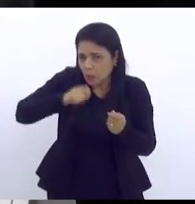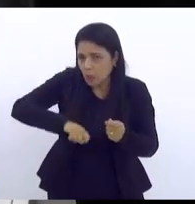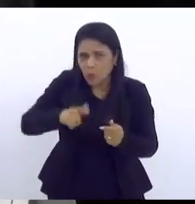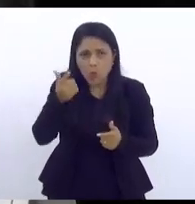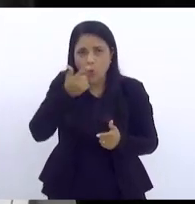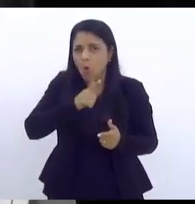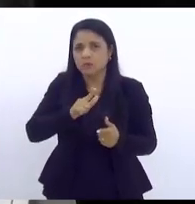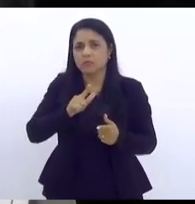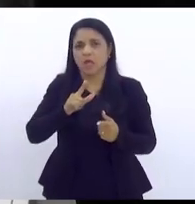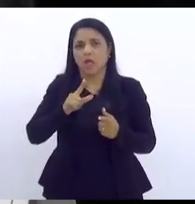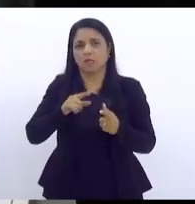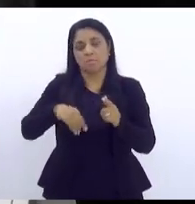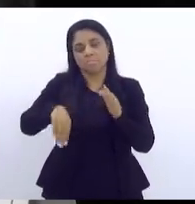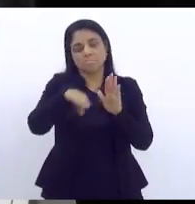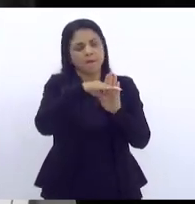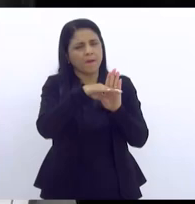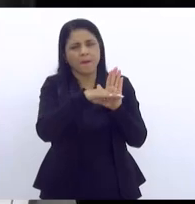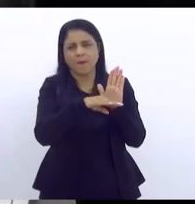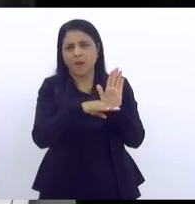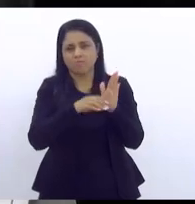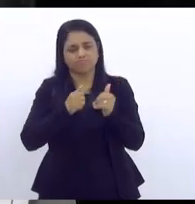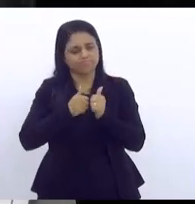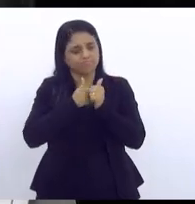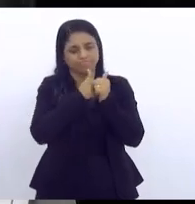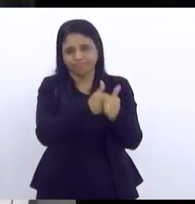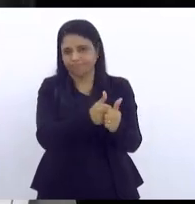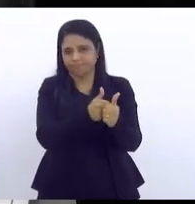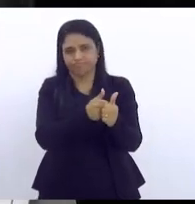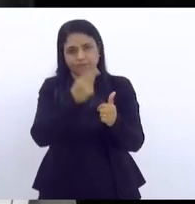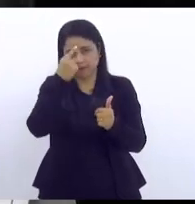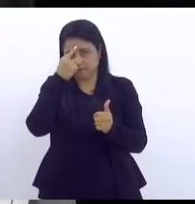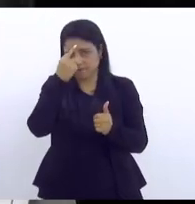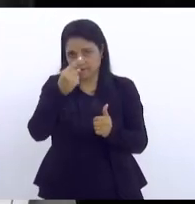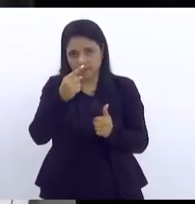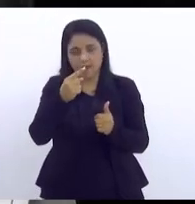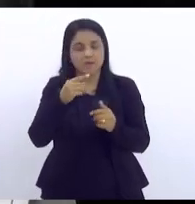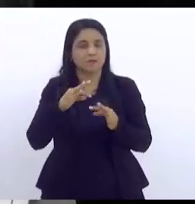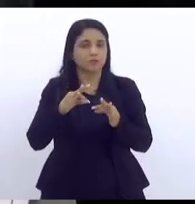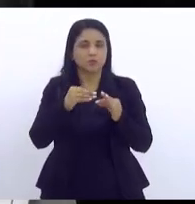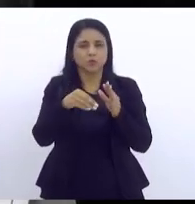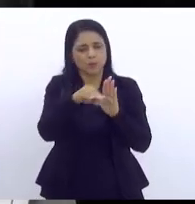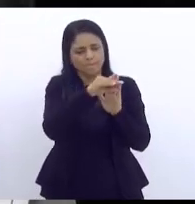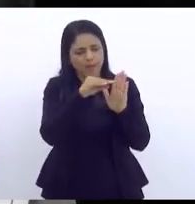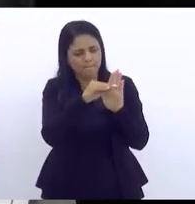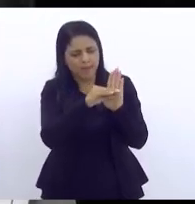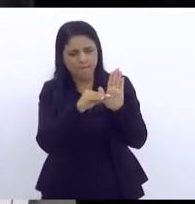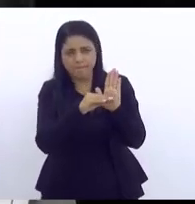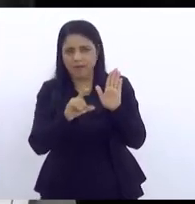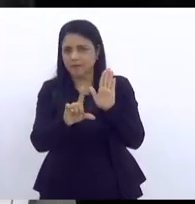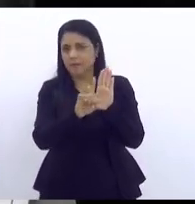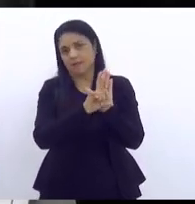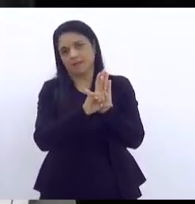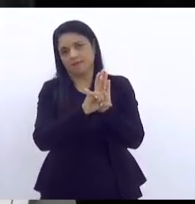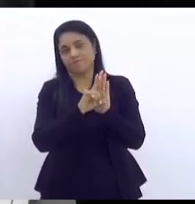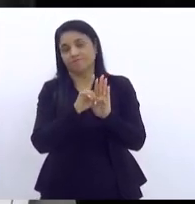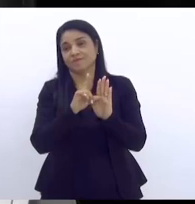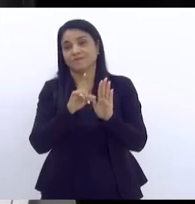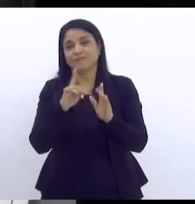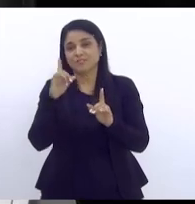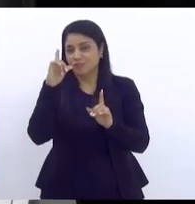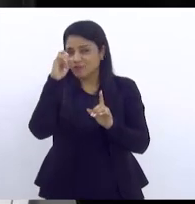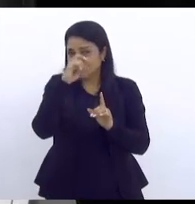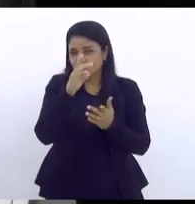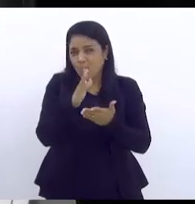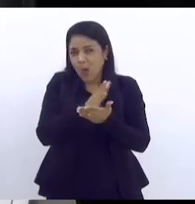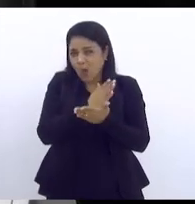tá Todas aquelas ideias tudo que tá todas as as concepções tudo aquilo Tá previsto dentro da legislação evidentemente algumas